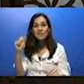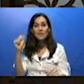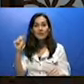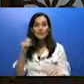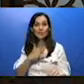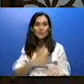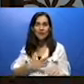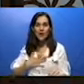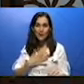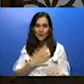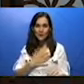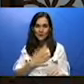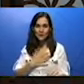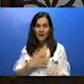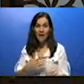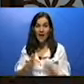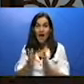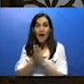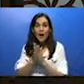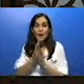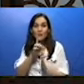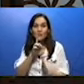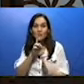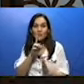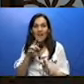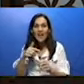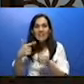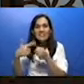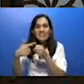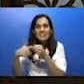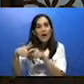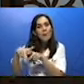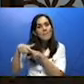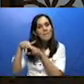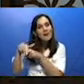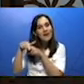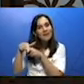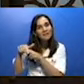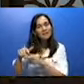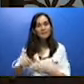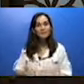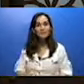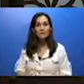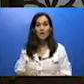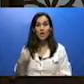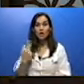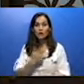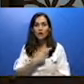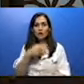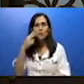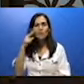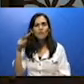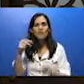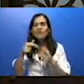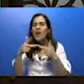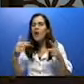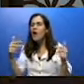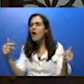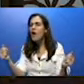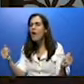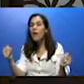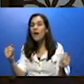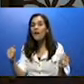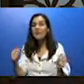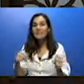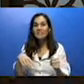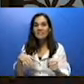cidade e a nossa aula nós vamos contemplar várias coisas da cidade de barretos